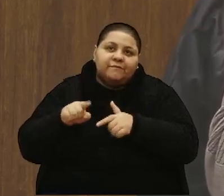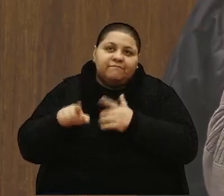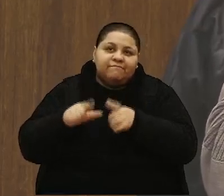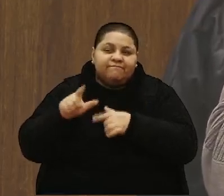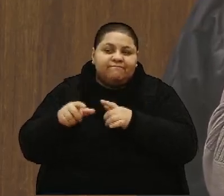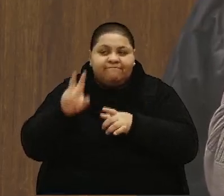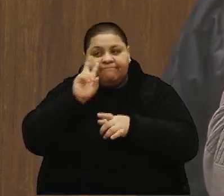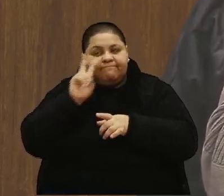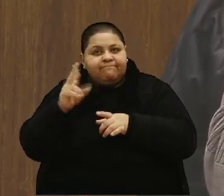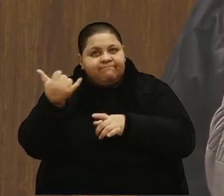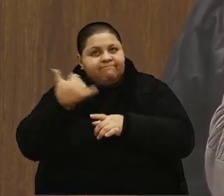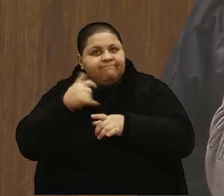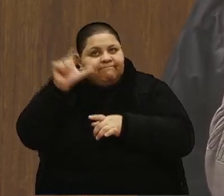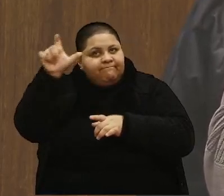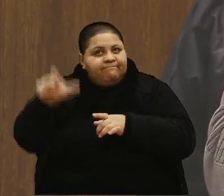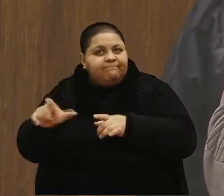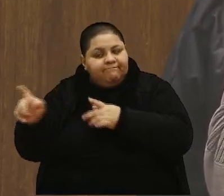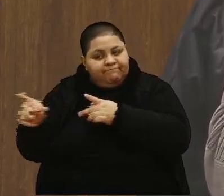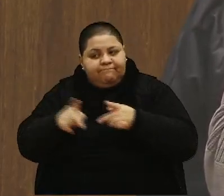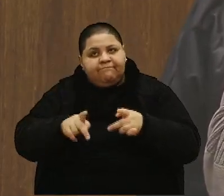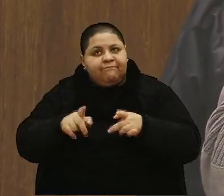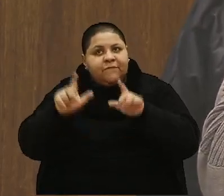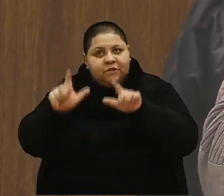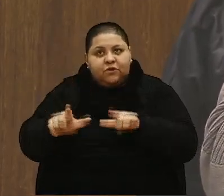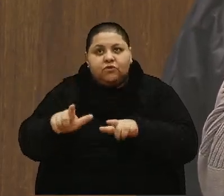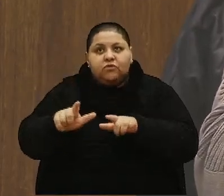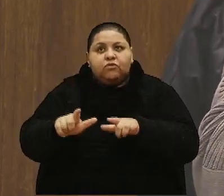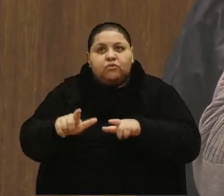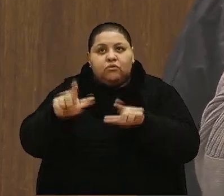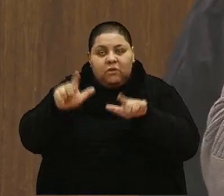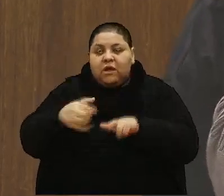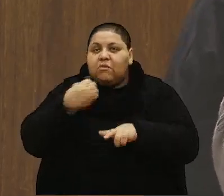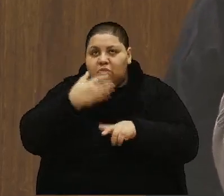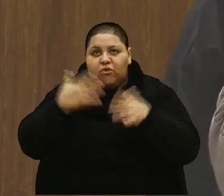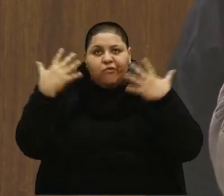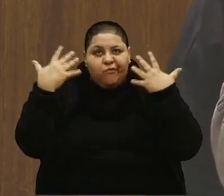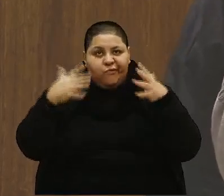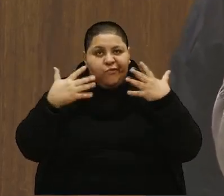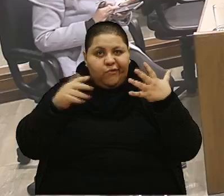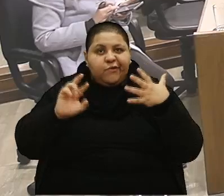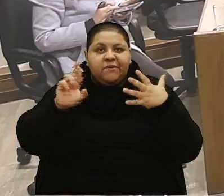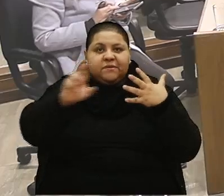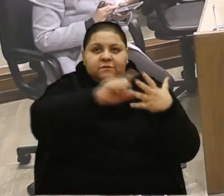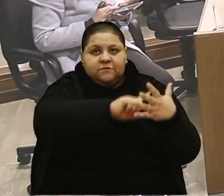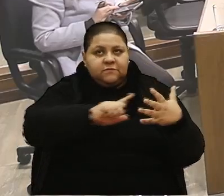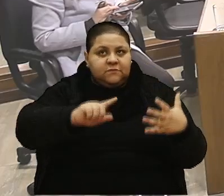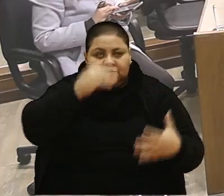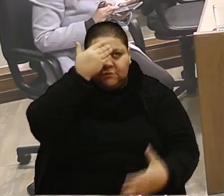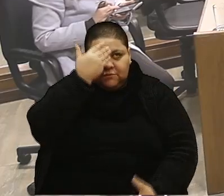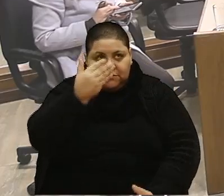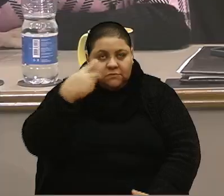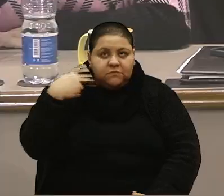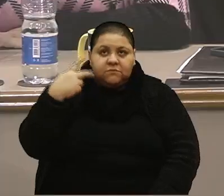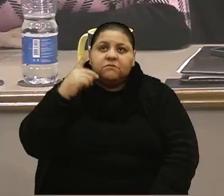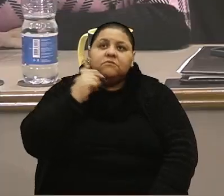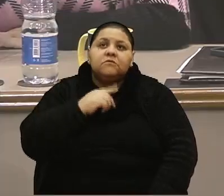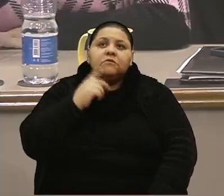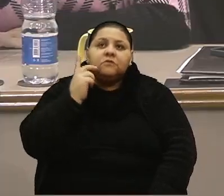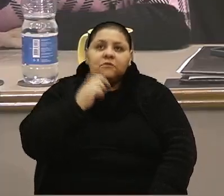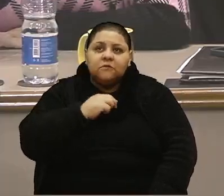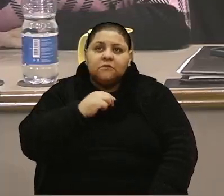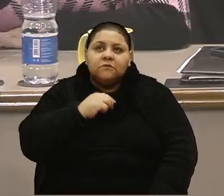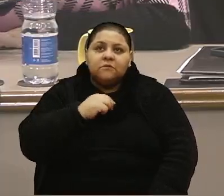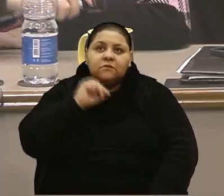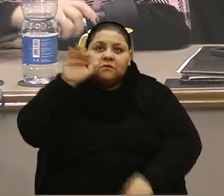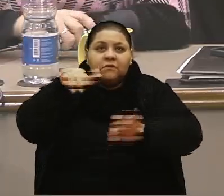noticiários que vi, as pessoas que estiveram visitando, dizem que o lugar é muito bom. Parabéns, vereador, em nome do governo aí. Obrigado, vereador Renato. Né? Convido